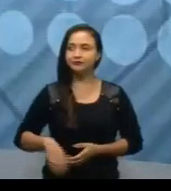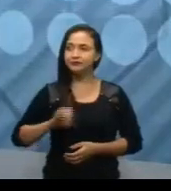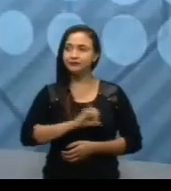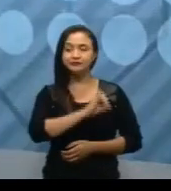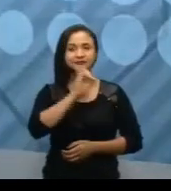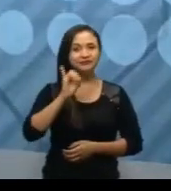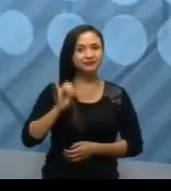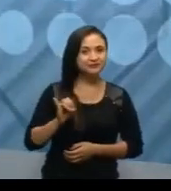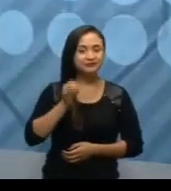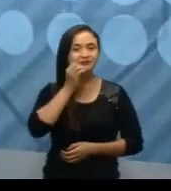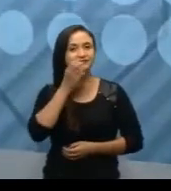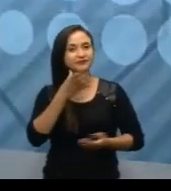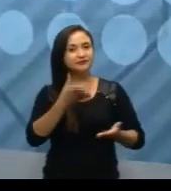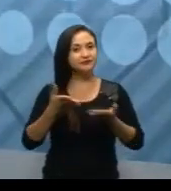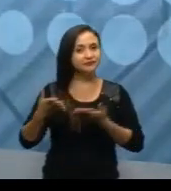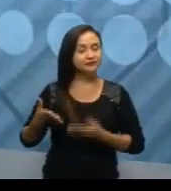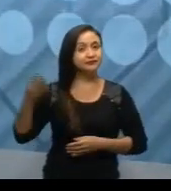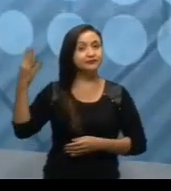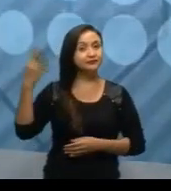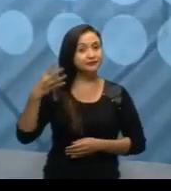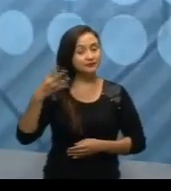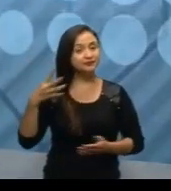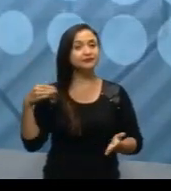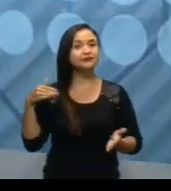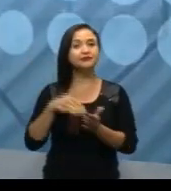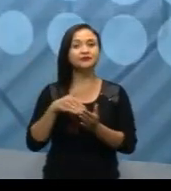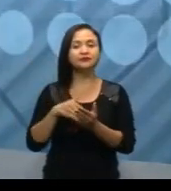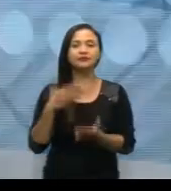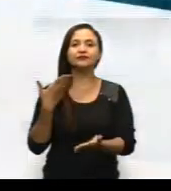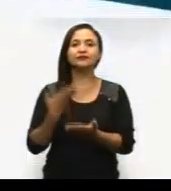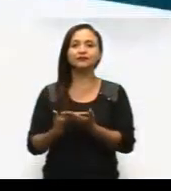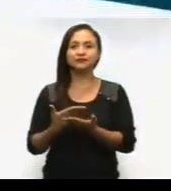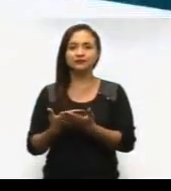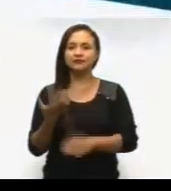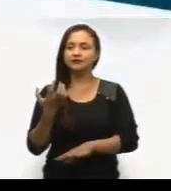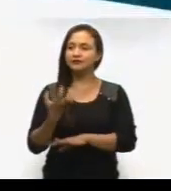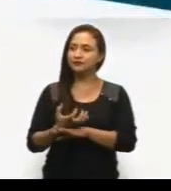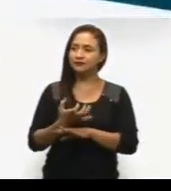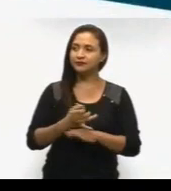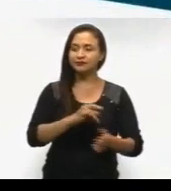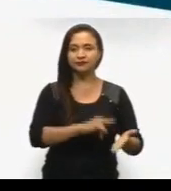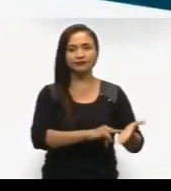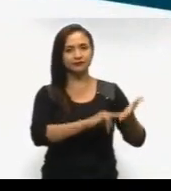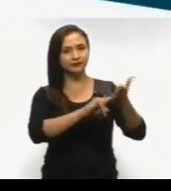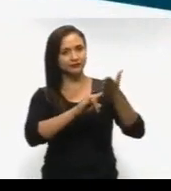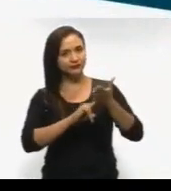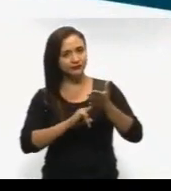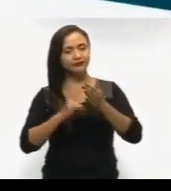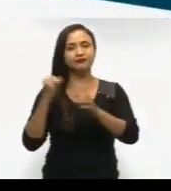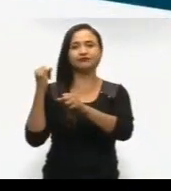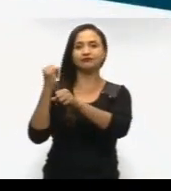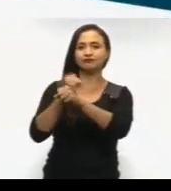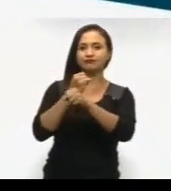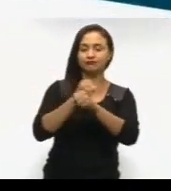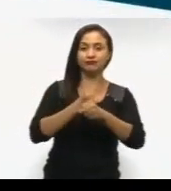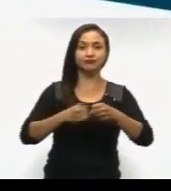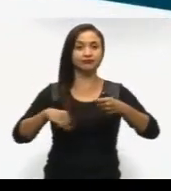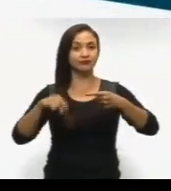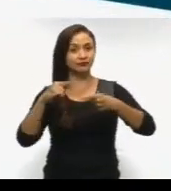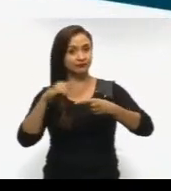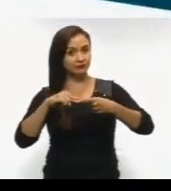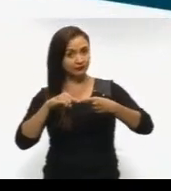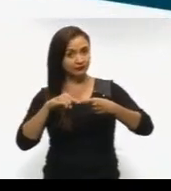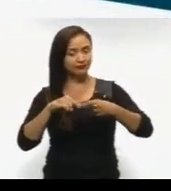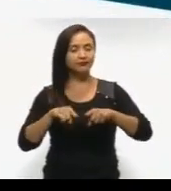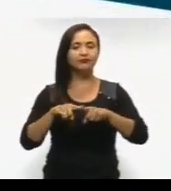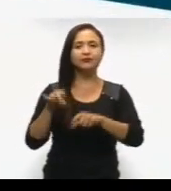Olá, aluno, seja bem-vindo à nossa quarta e última aula da disciplina de Tecnologias das Construções 1 e